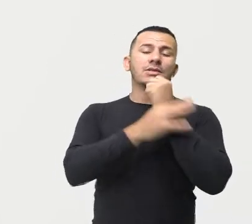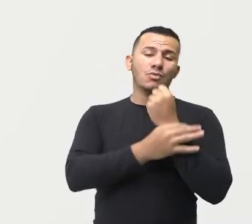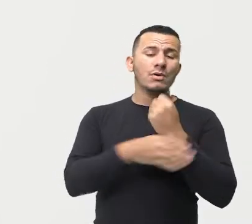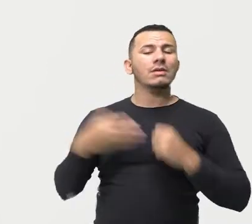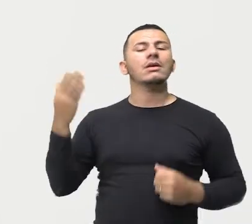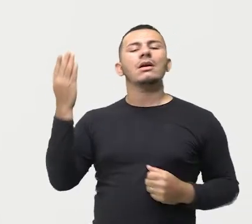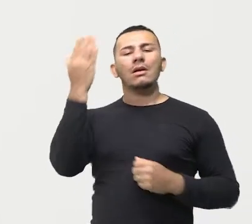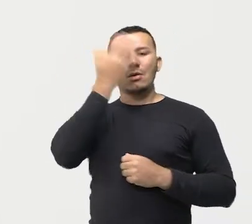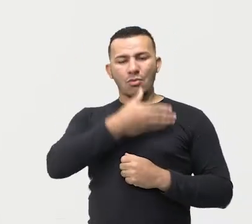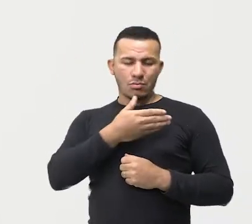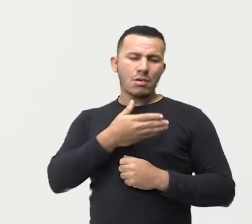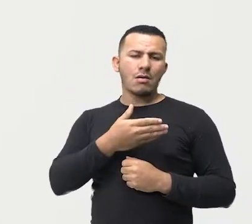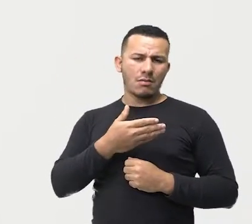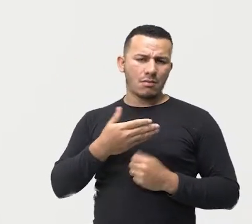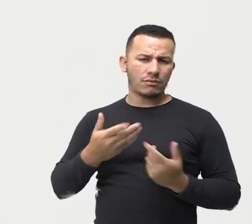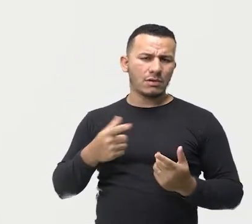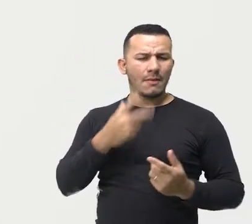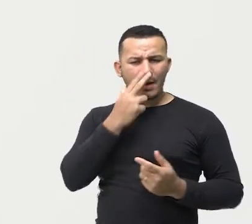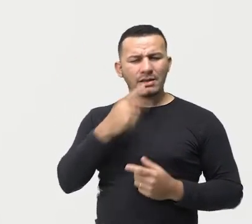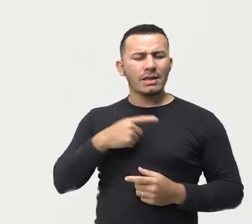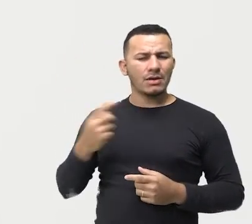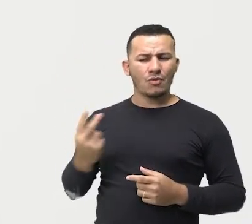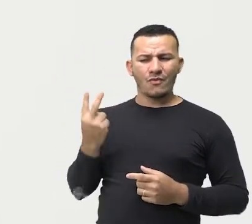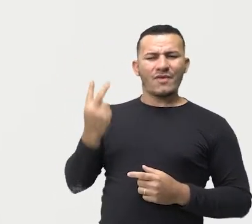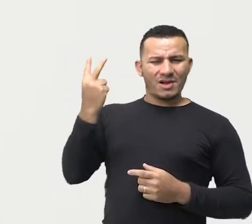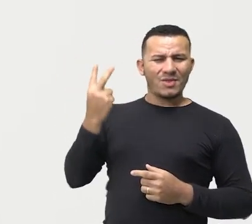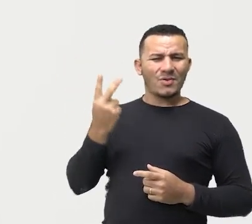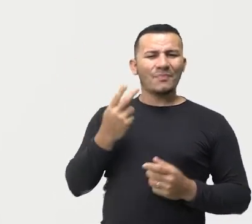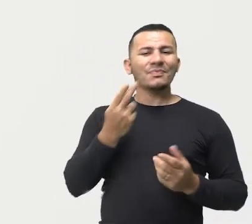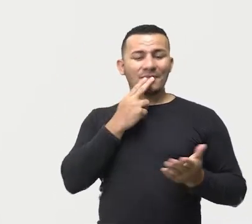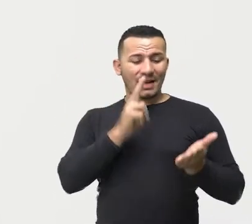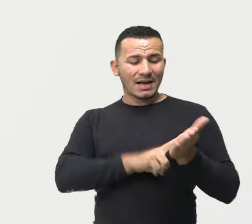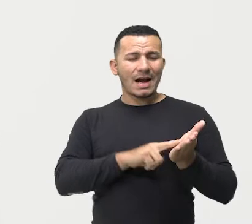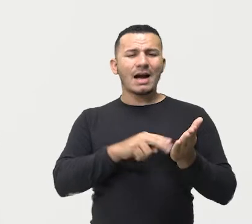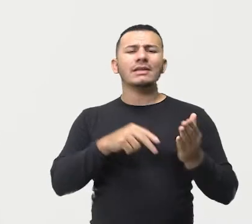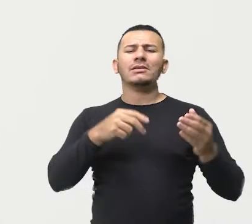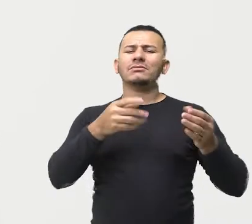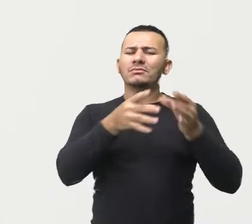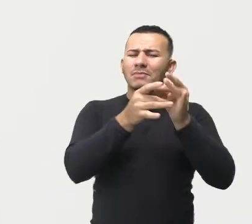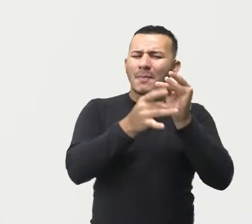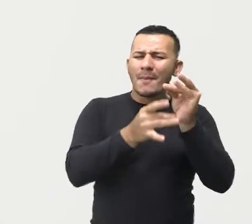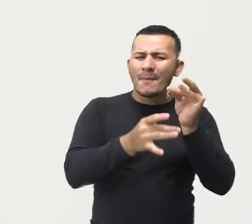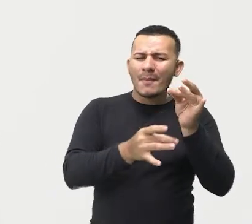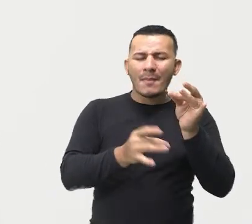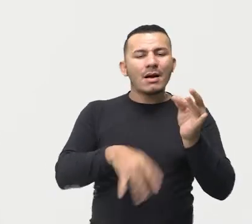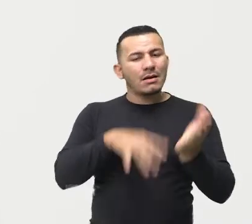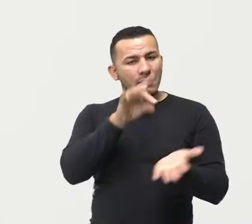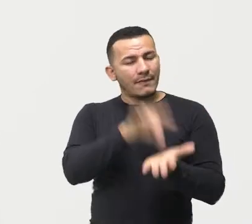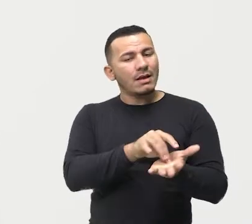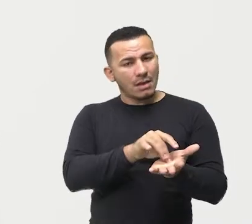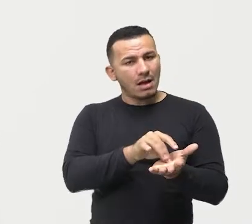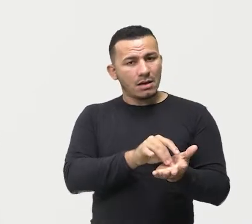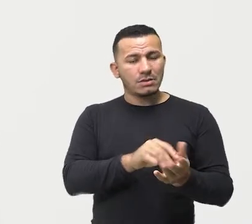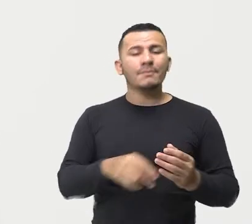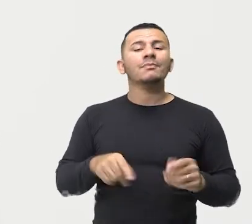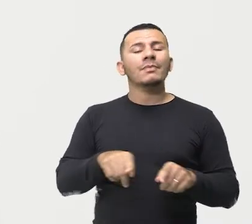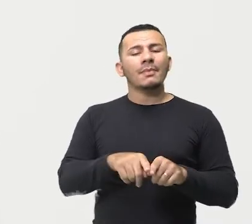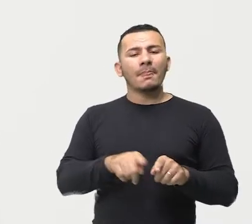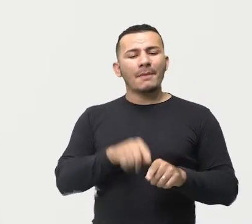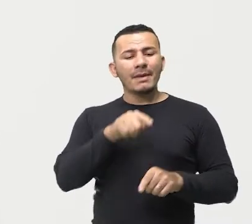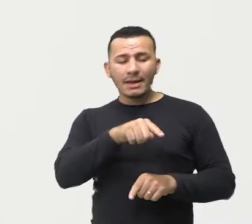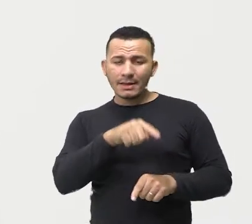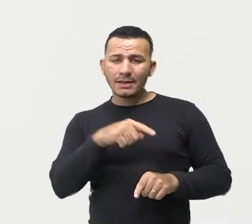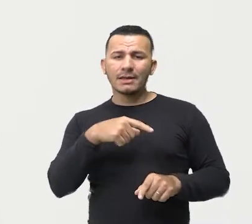seja eles dão é uma um valor fazendo com que essa carta seja realmente verdadeira que essa